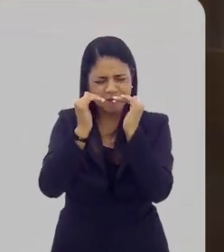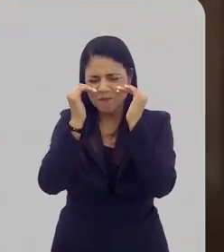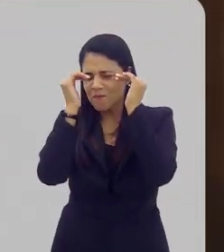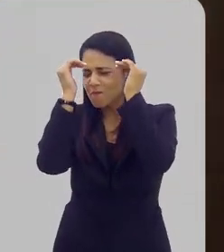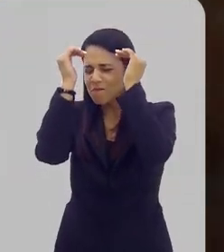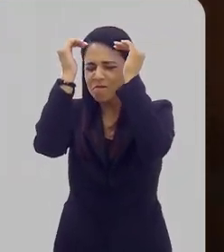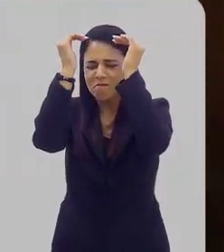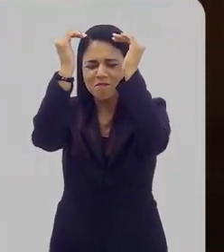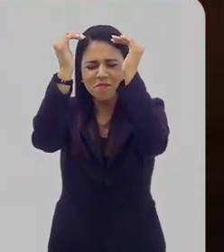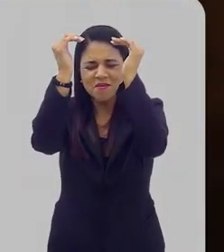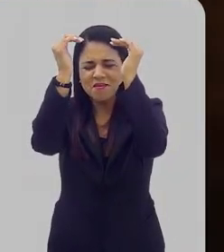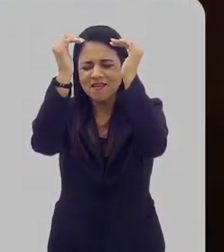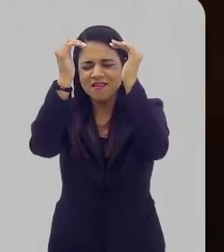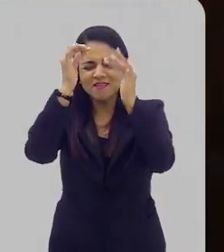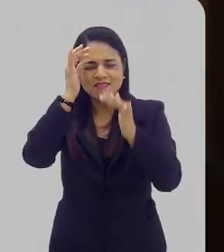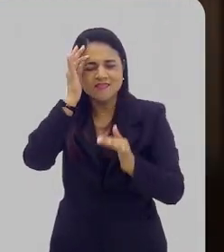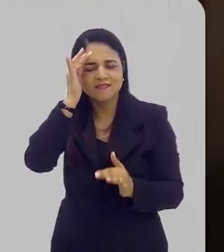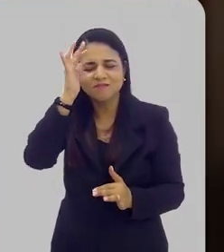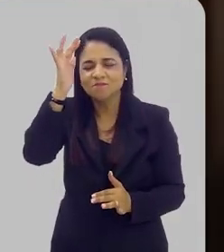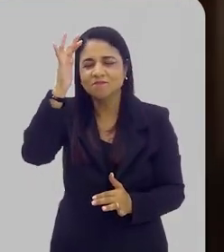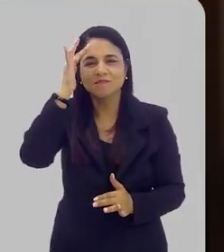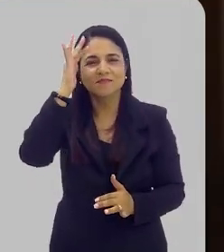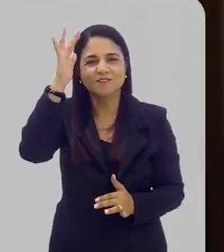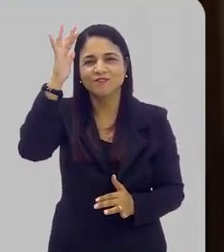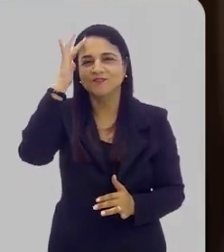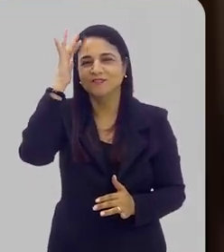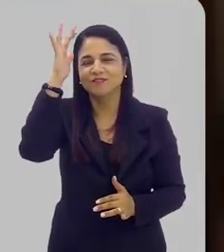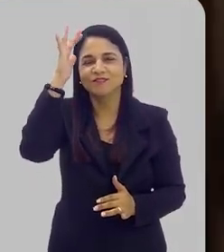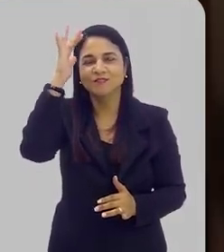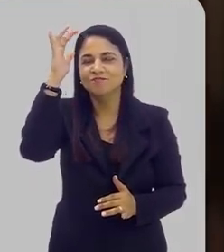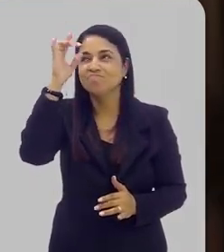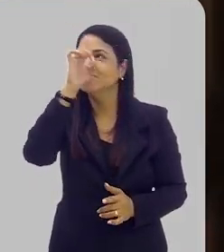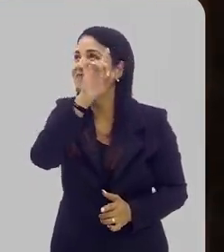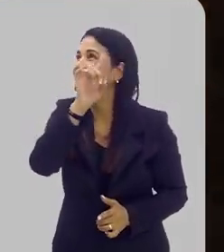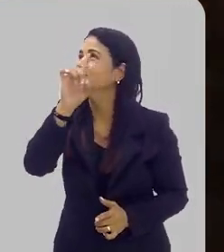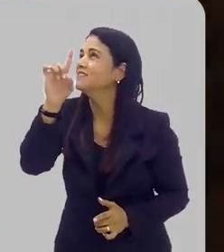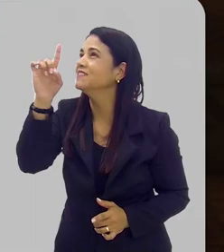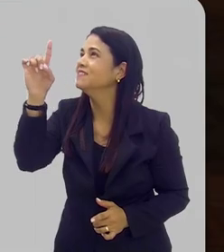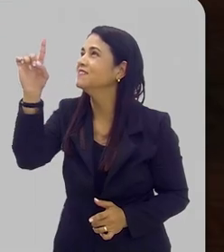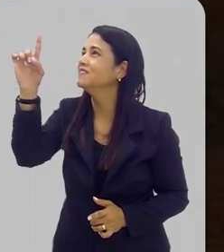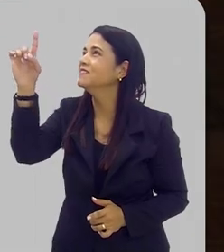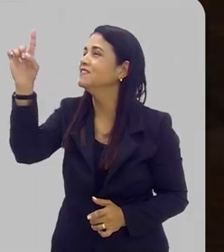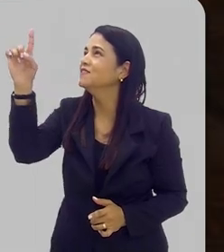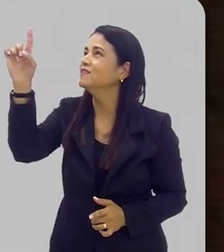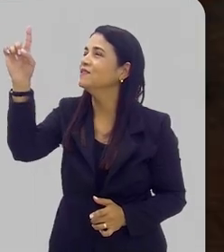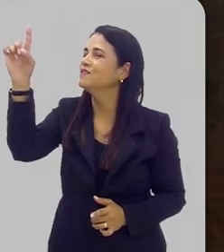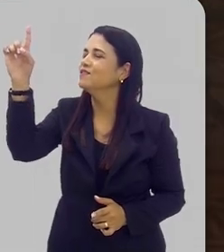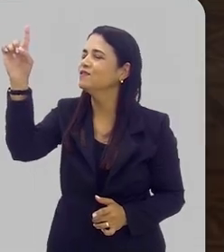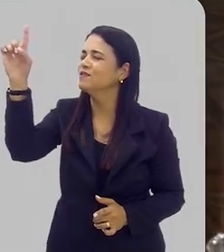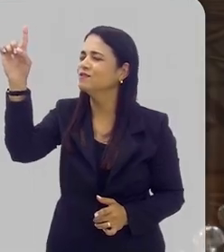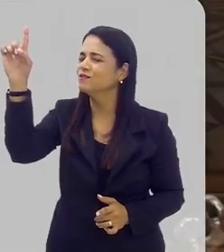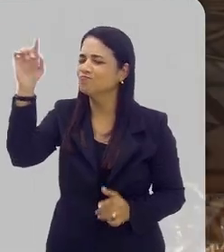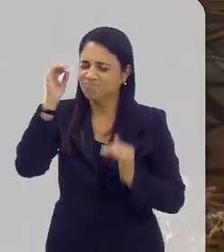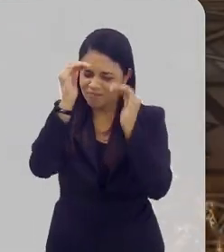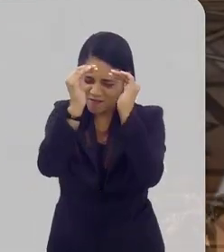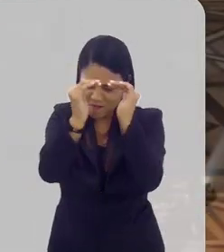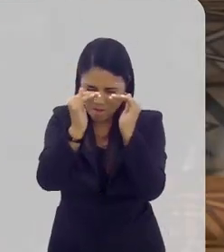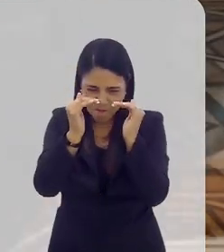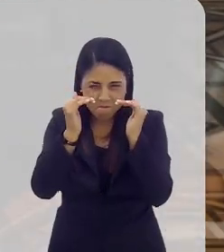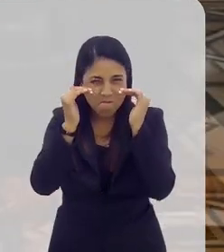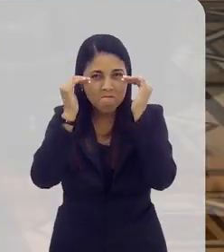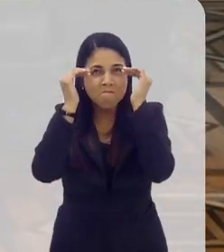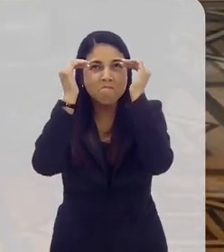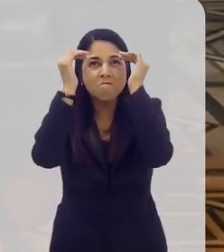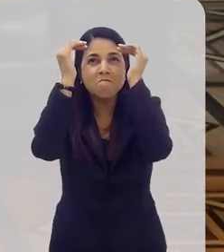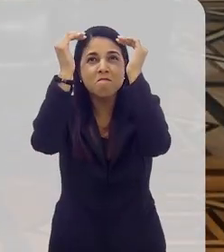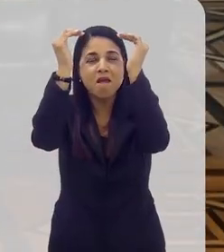alcançar. És muito mais, meu Deus, que eu possa imaginar.